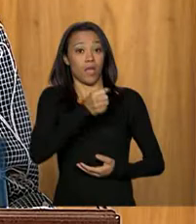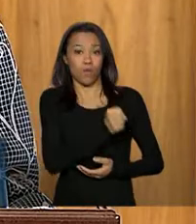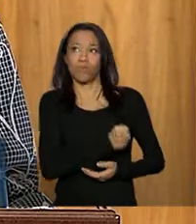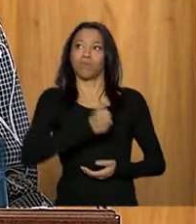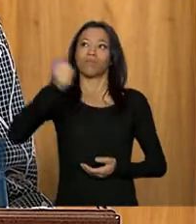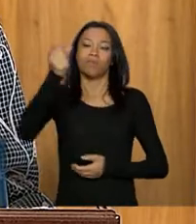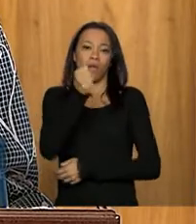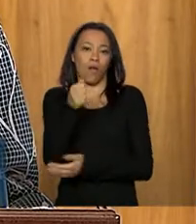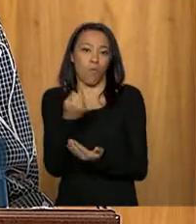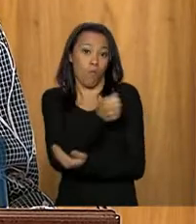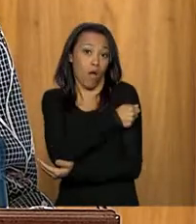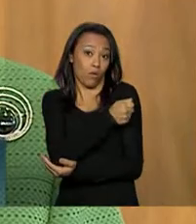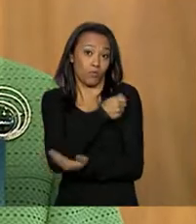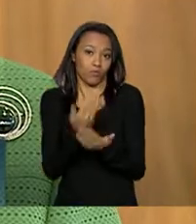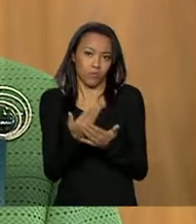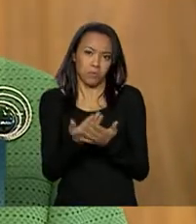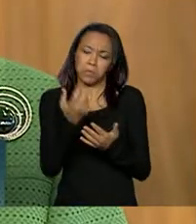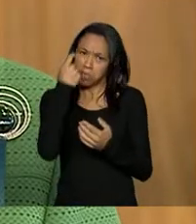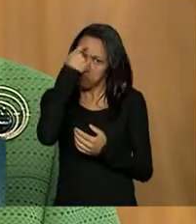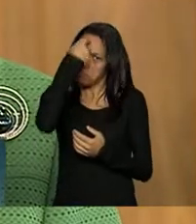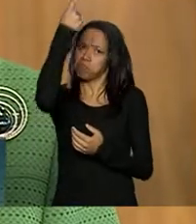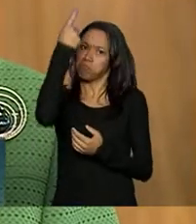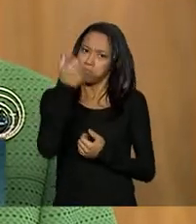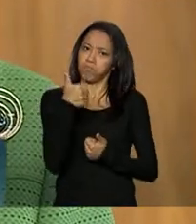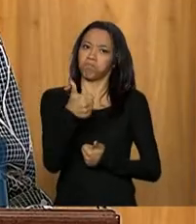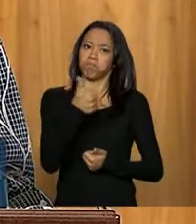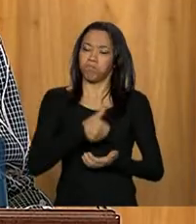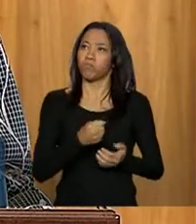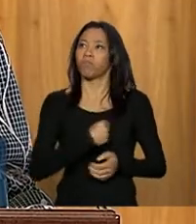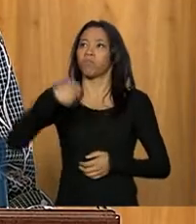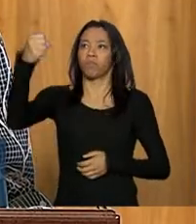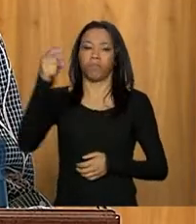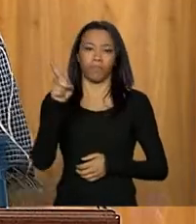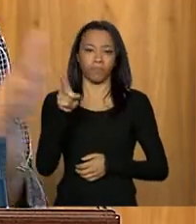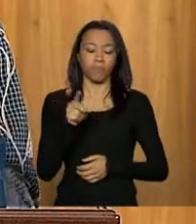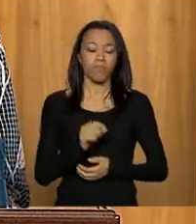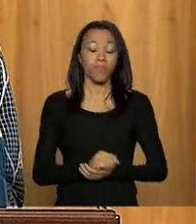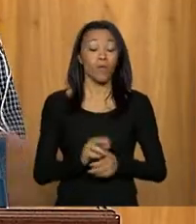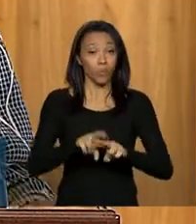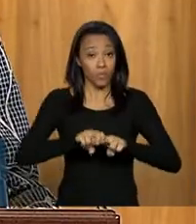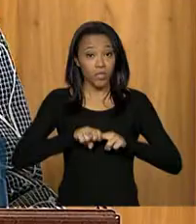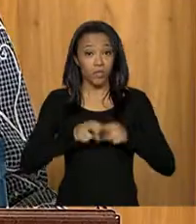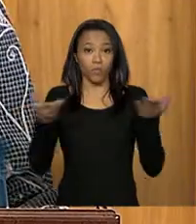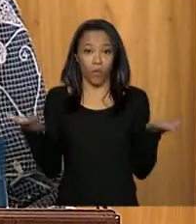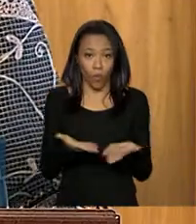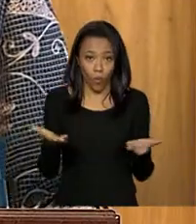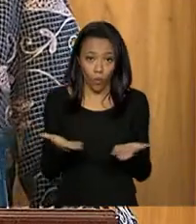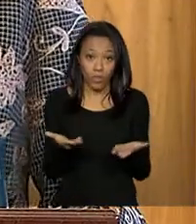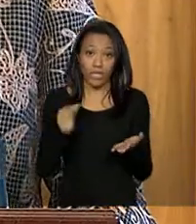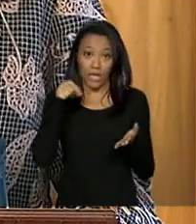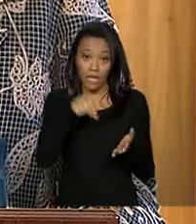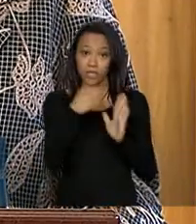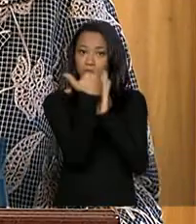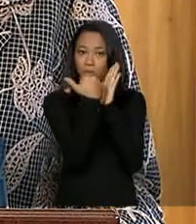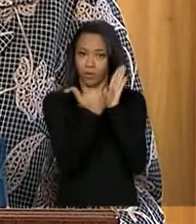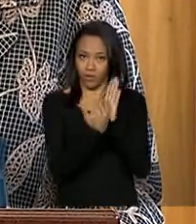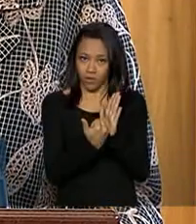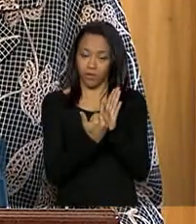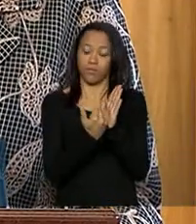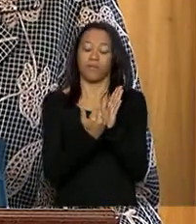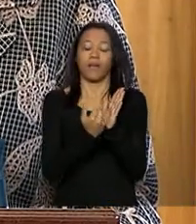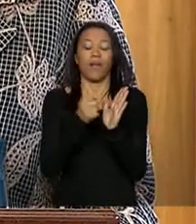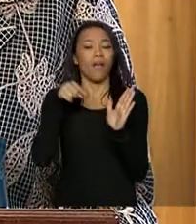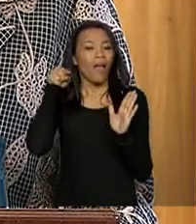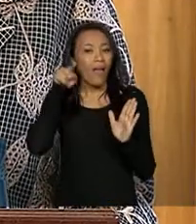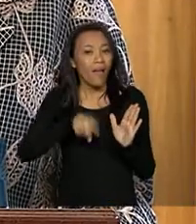um estudante tão criativo. Por isso, esse momento do Ciências Sem Fronteiras é algo